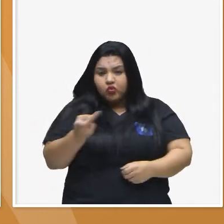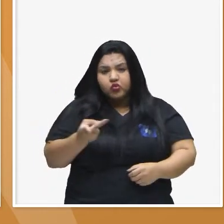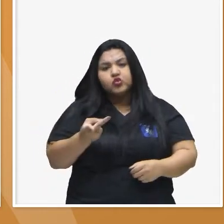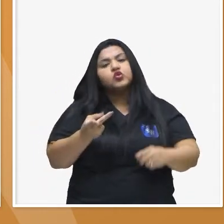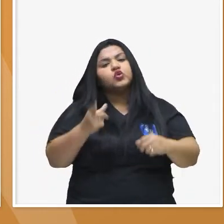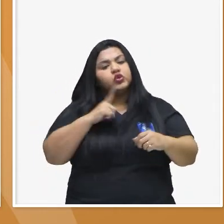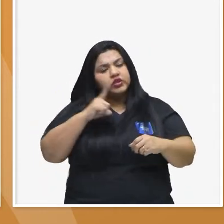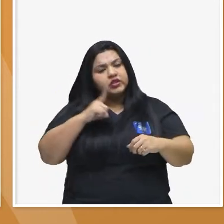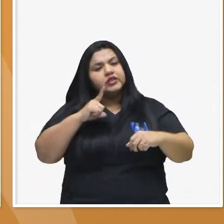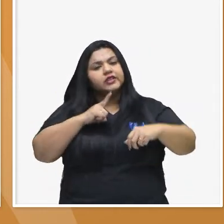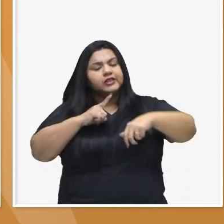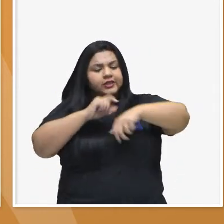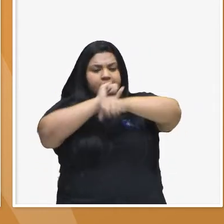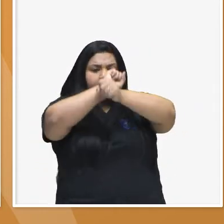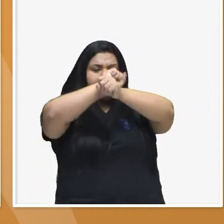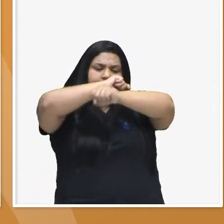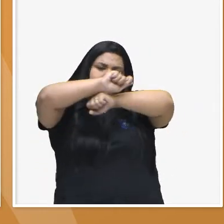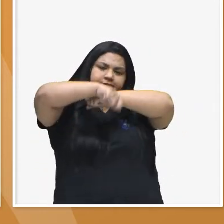Um outro é o escravo.